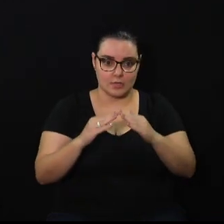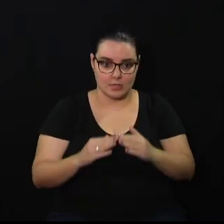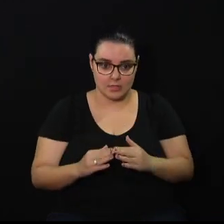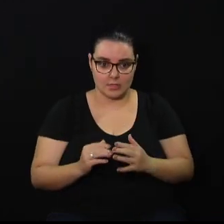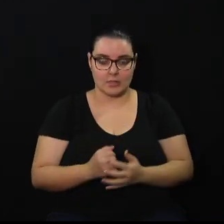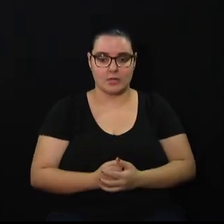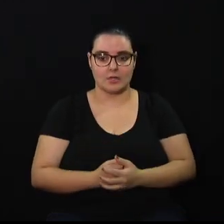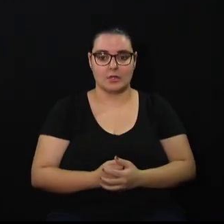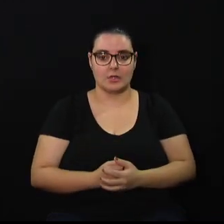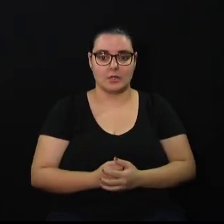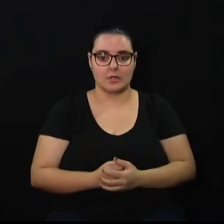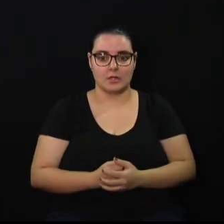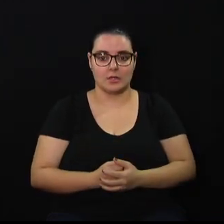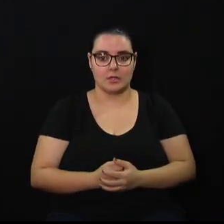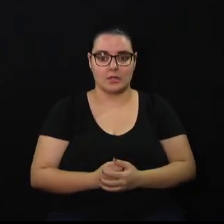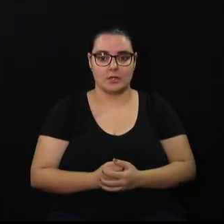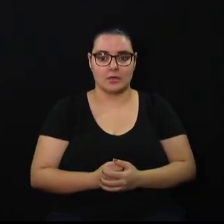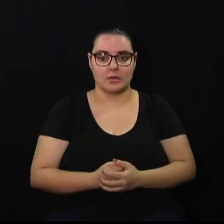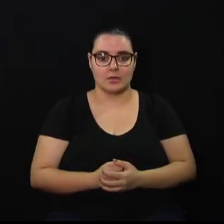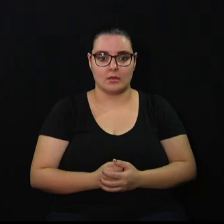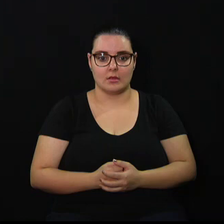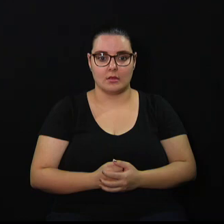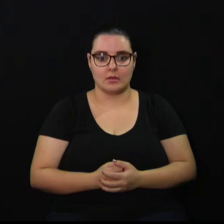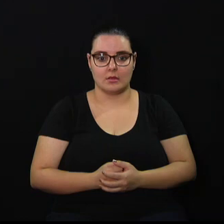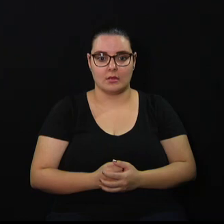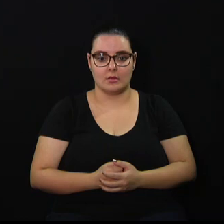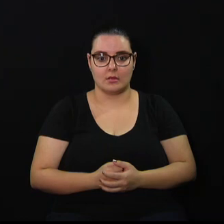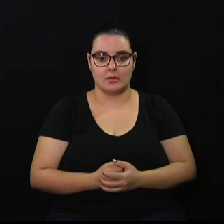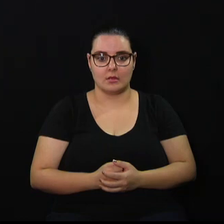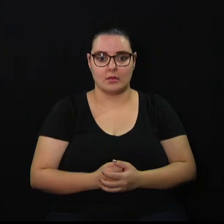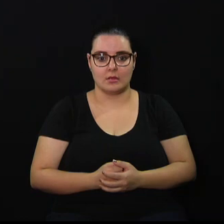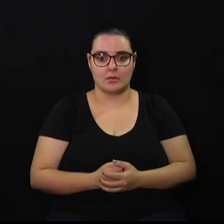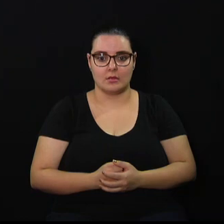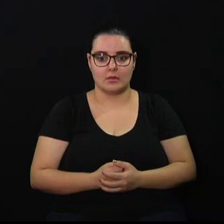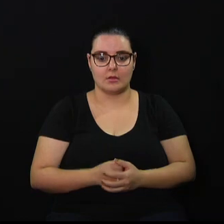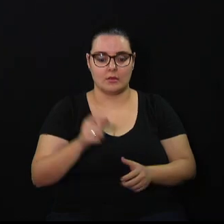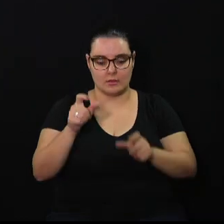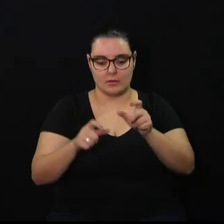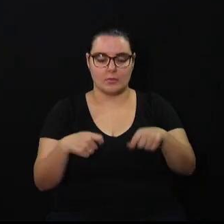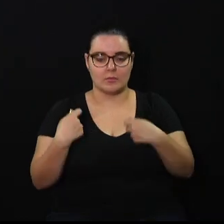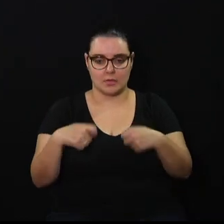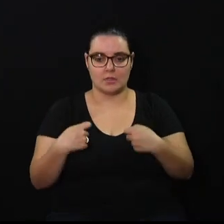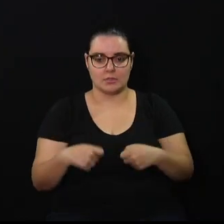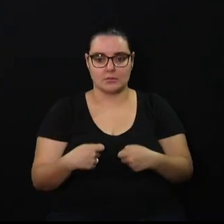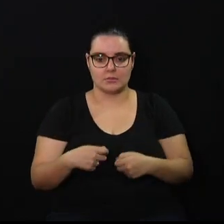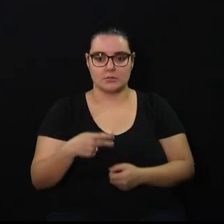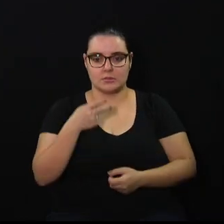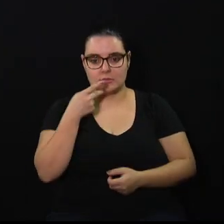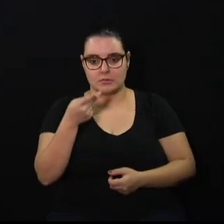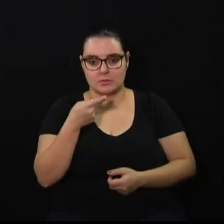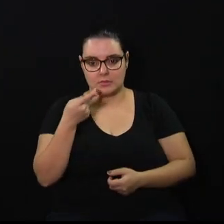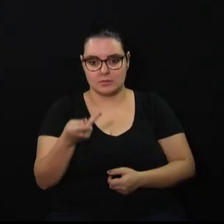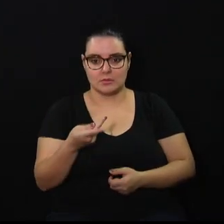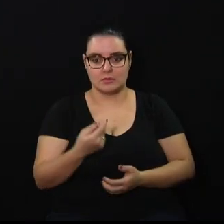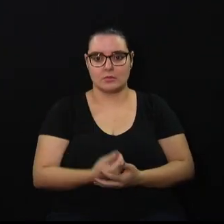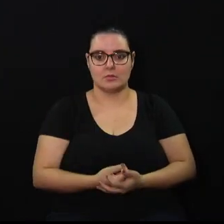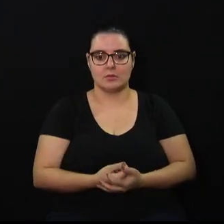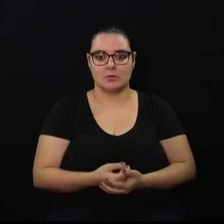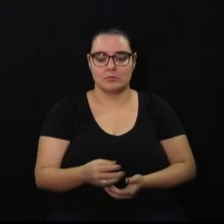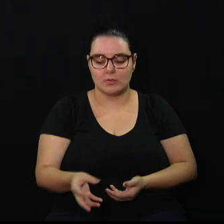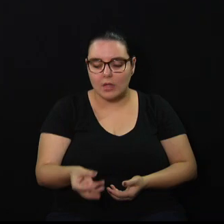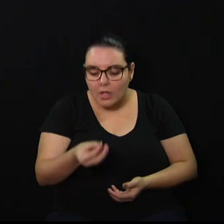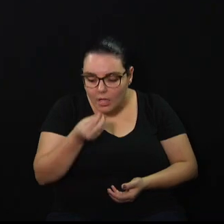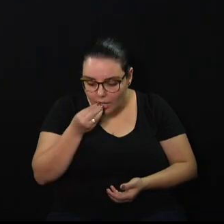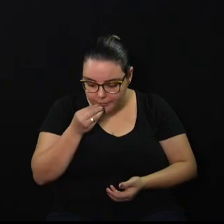massa caseira que daí com as com aqueles que precisam da necessidade rural de tudo leva à boca